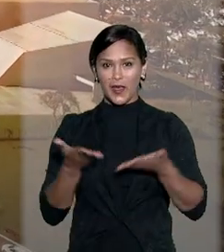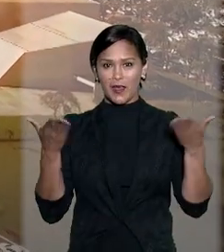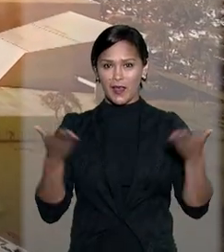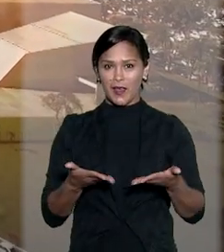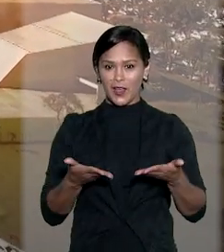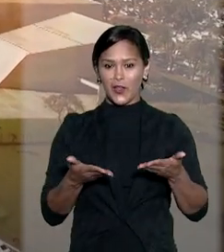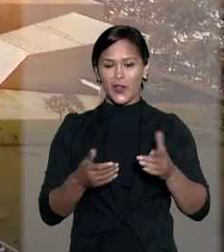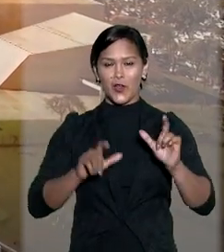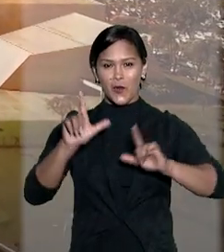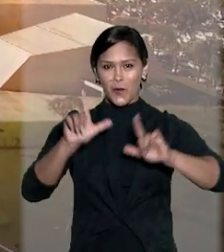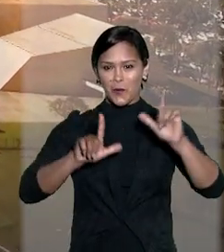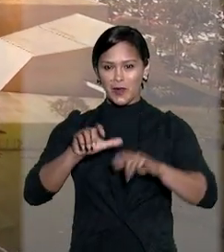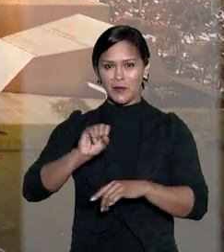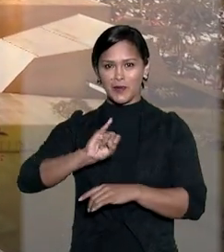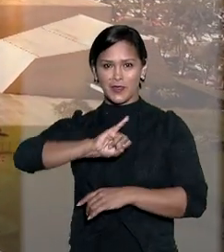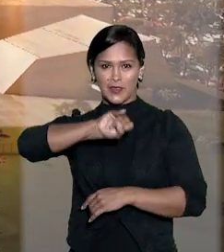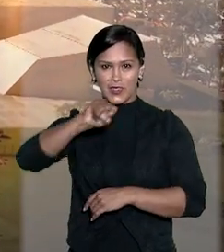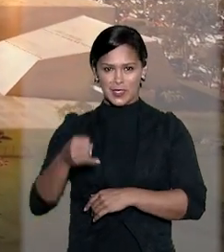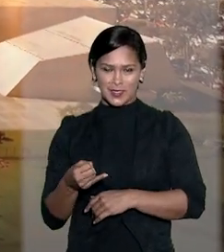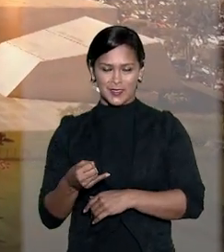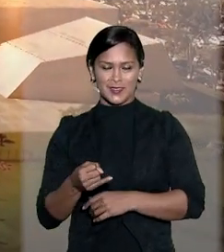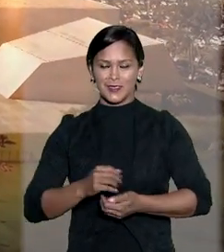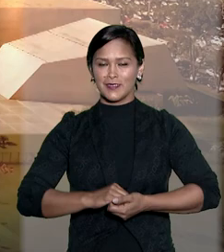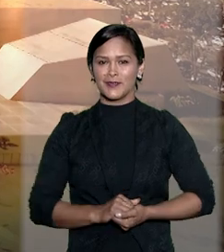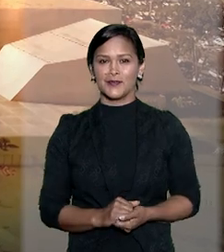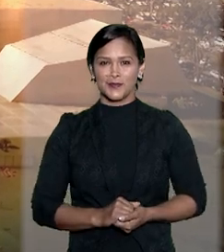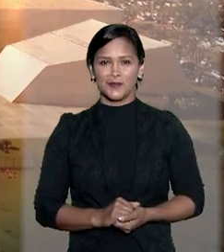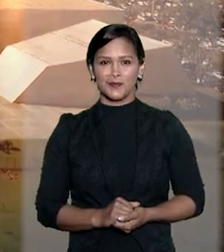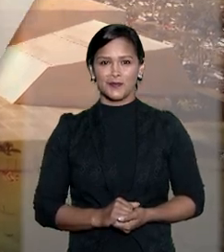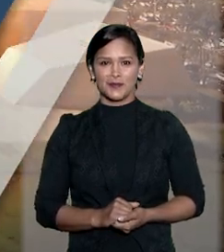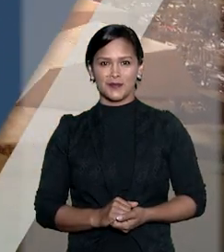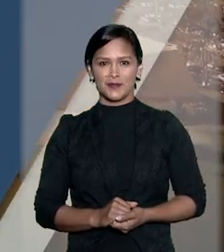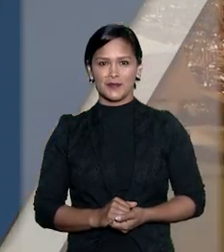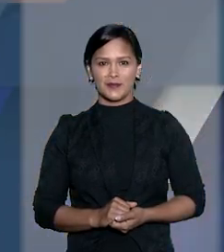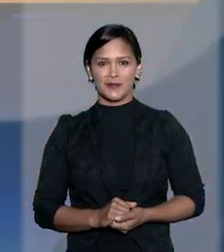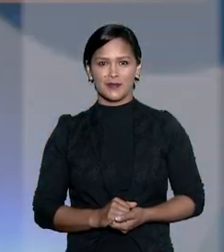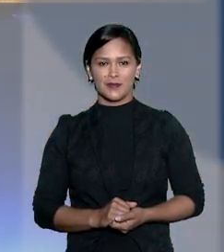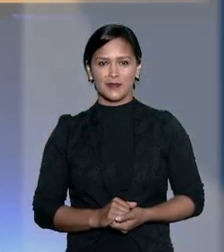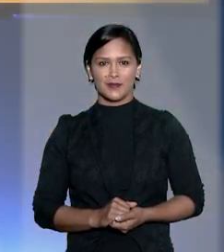Começa agora o programa do Superior Tribunal de Justiça.